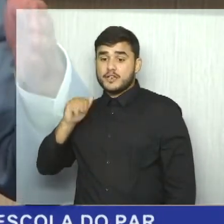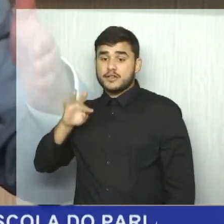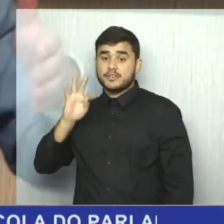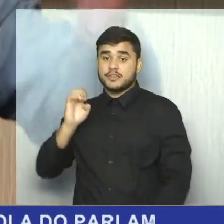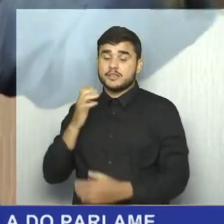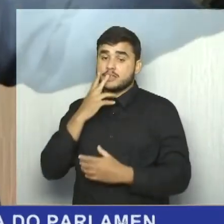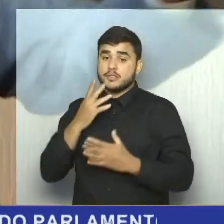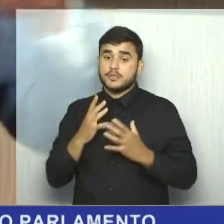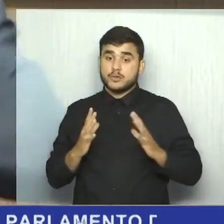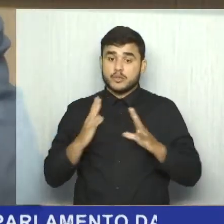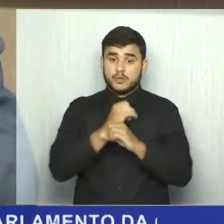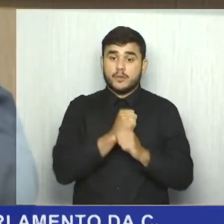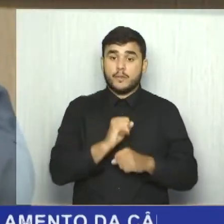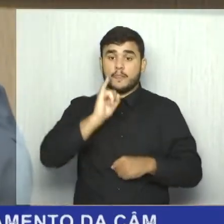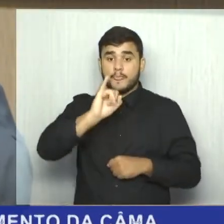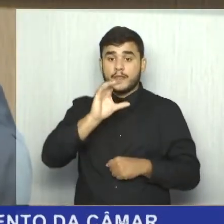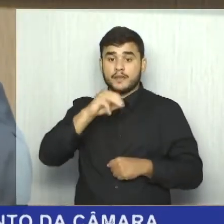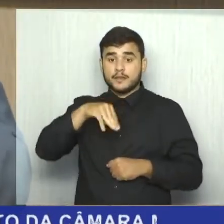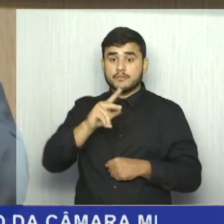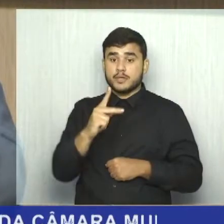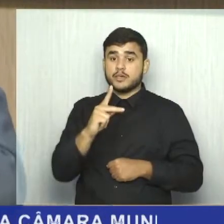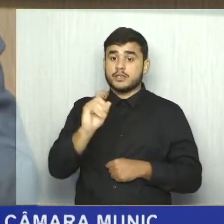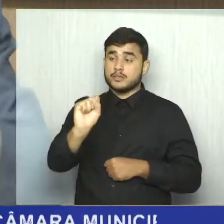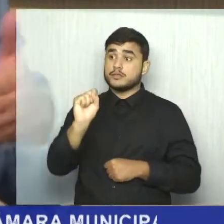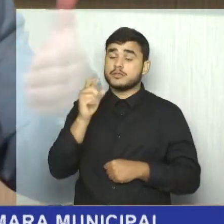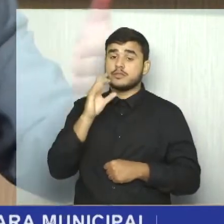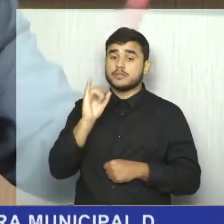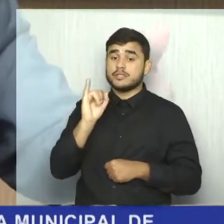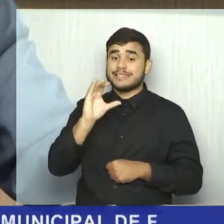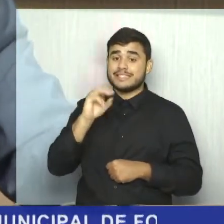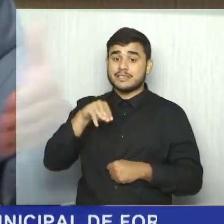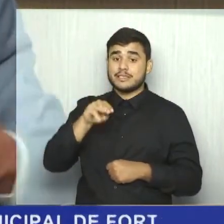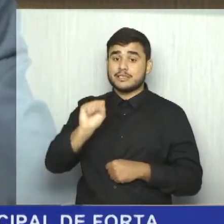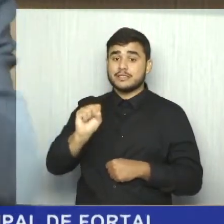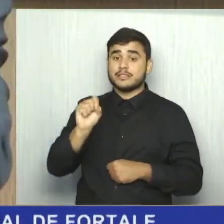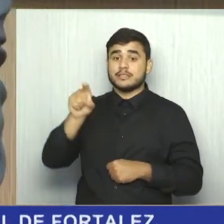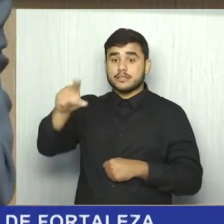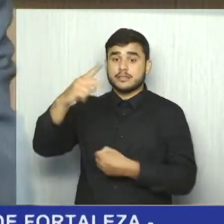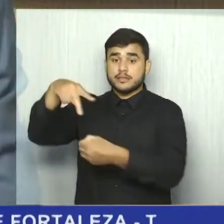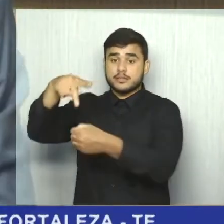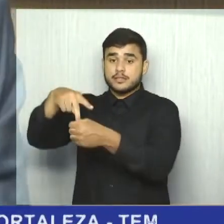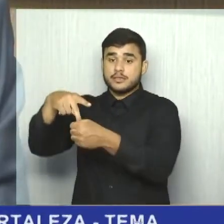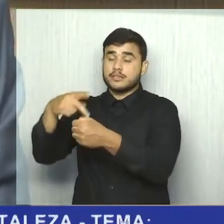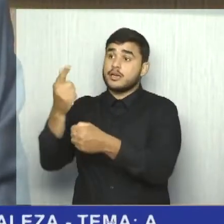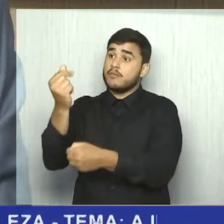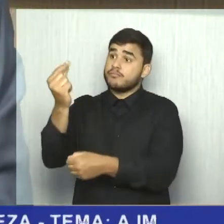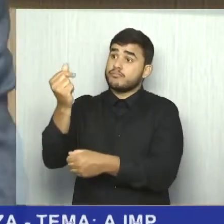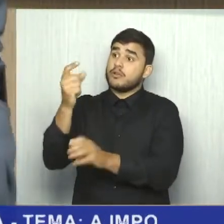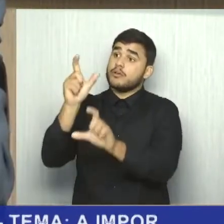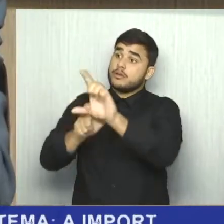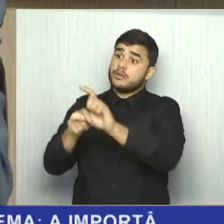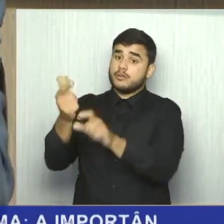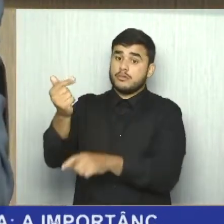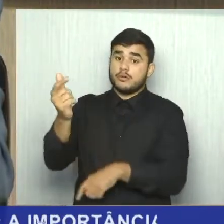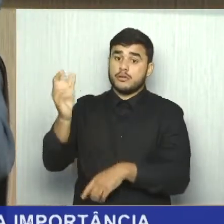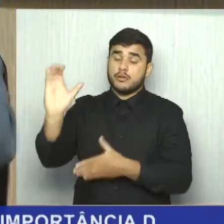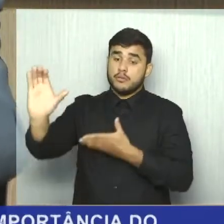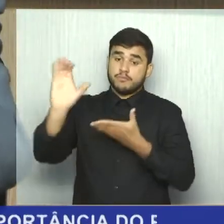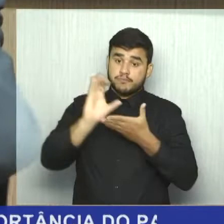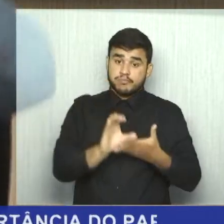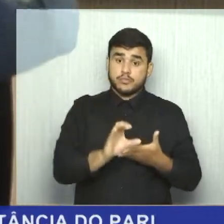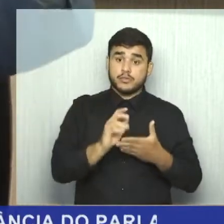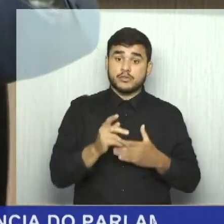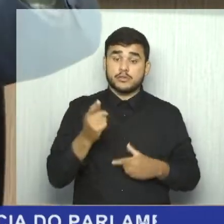o ICMS que a Petrobras devia ao Ceará e prestei para a própria Petrobras fazer a Lubinor. Então, quem financiou